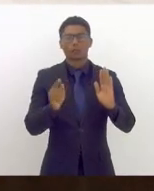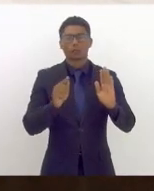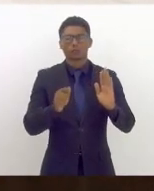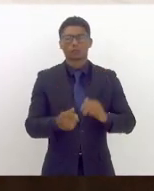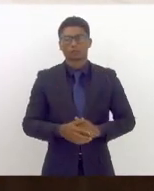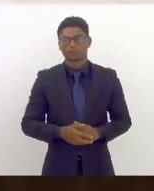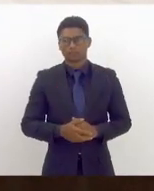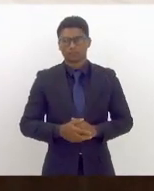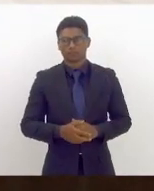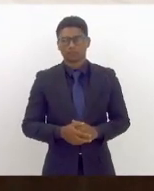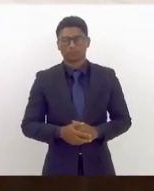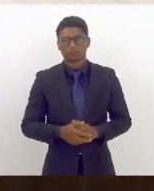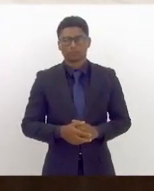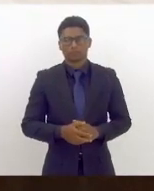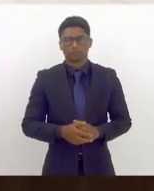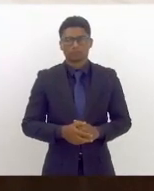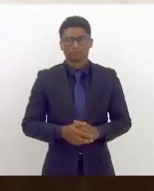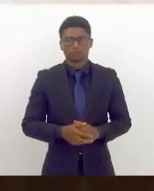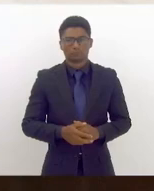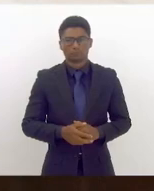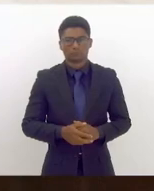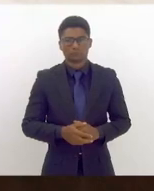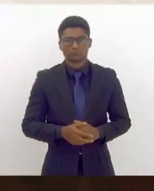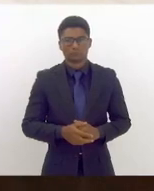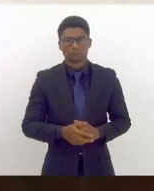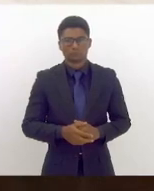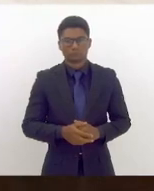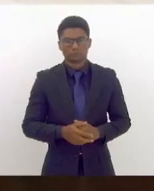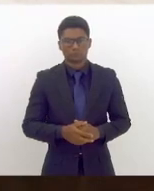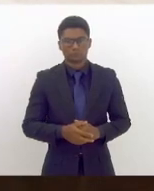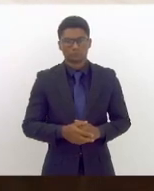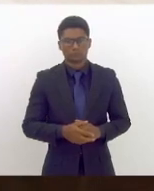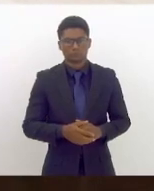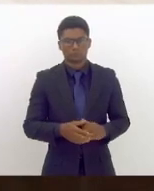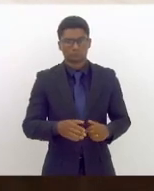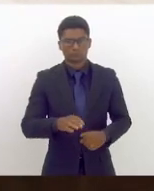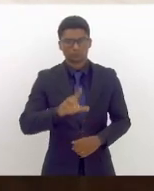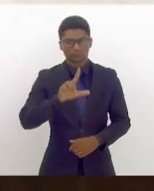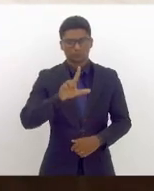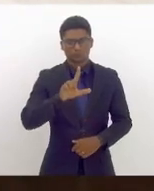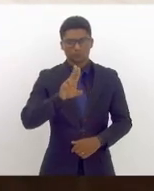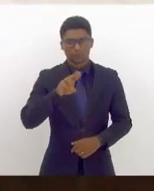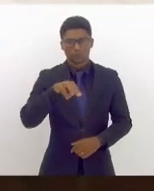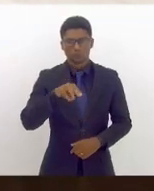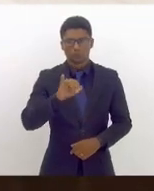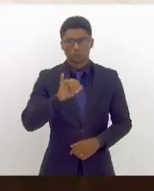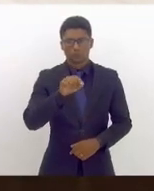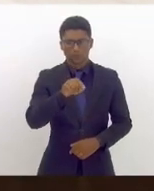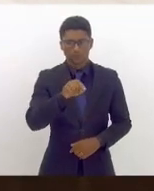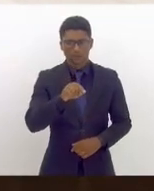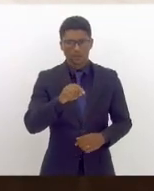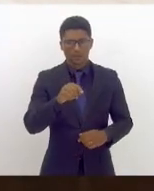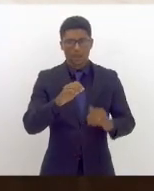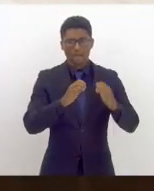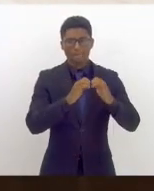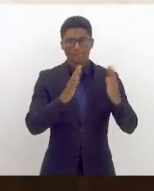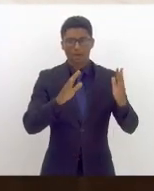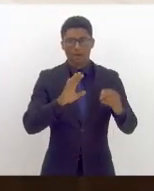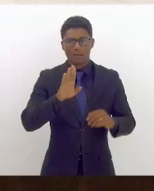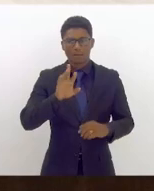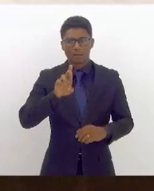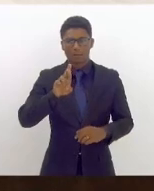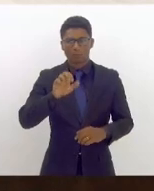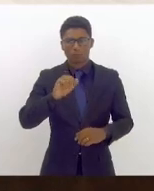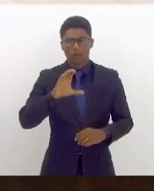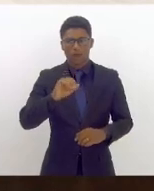seu presidente que diz tombar o buraco do lume quem tem a prerrogativa de